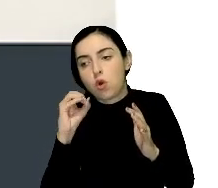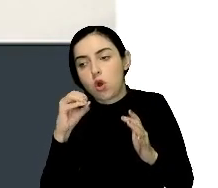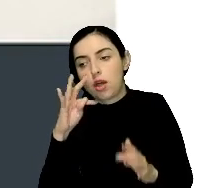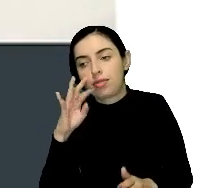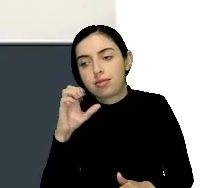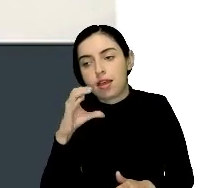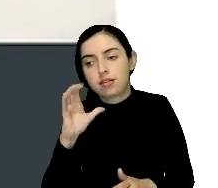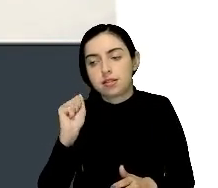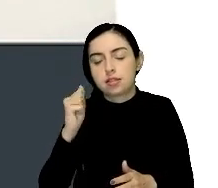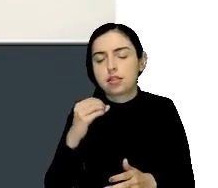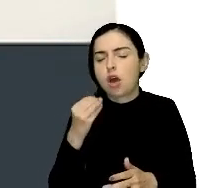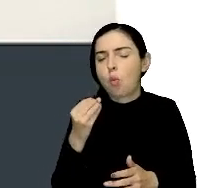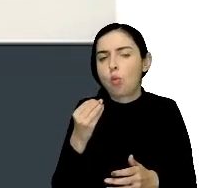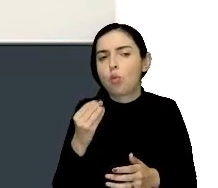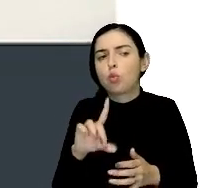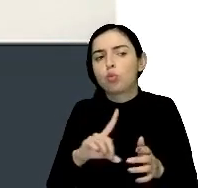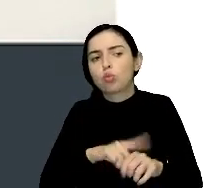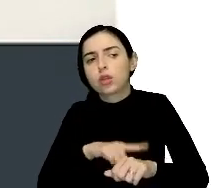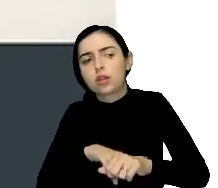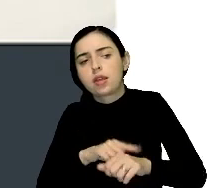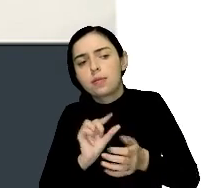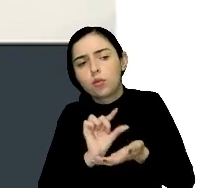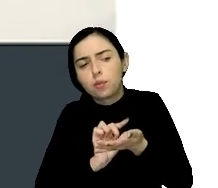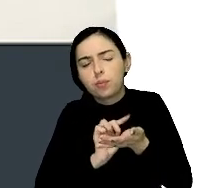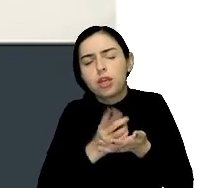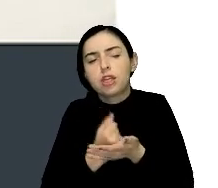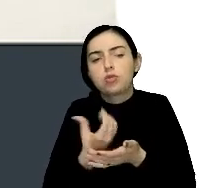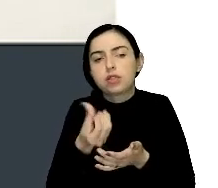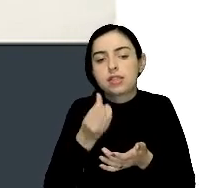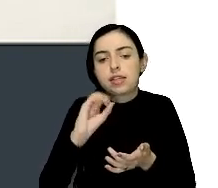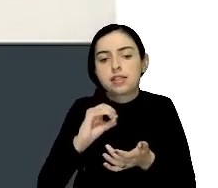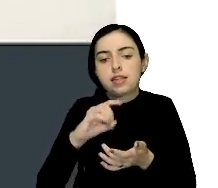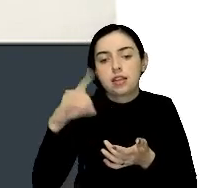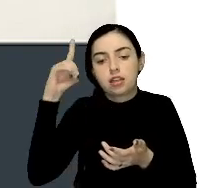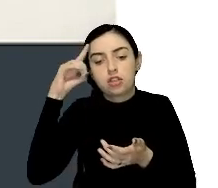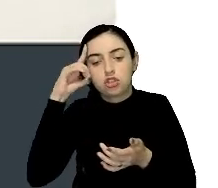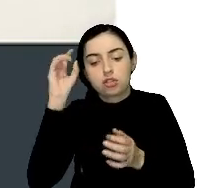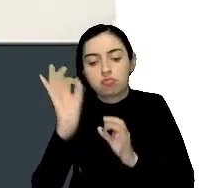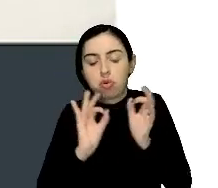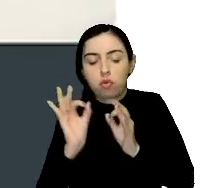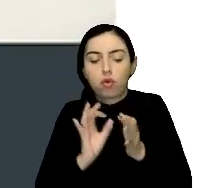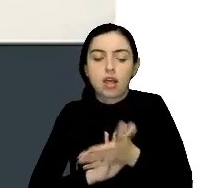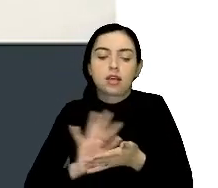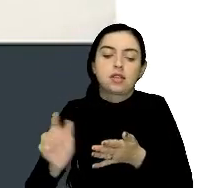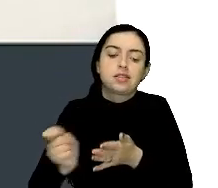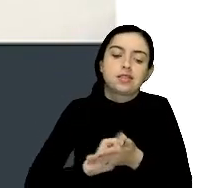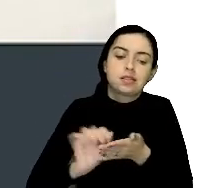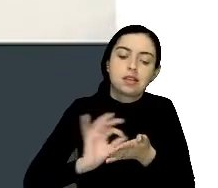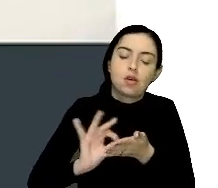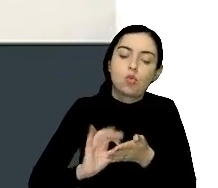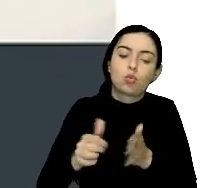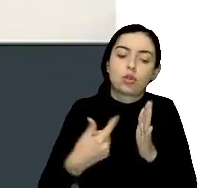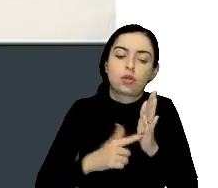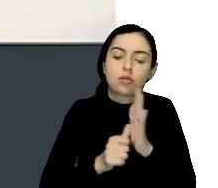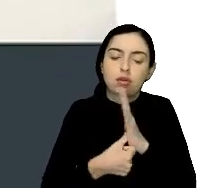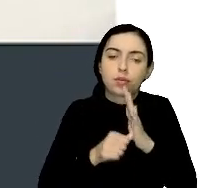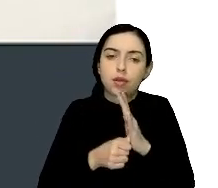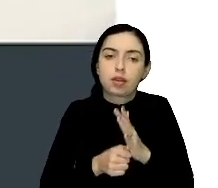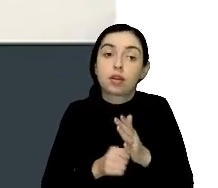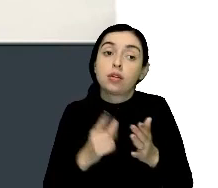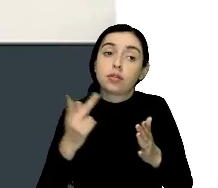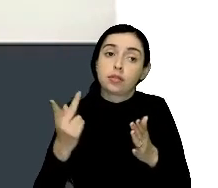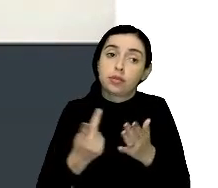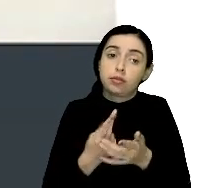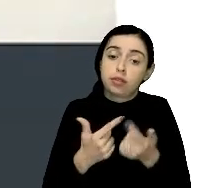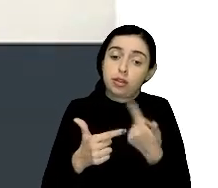60 dias para se garantir o direito da regularização documental, e talvez aí a gente tenha um problema com a portaria que dá